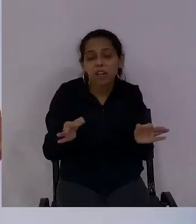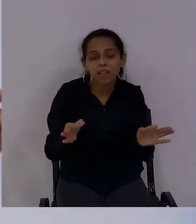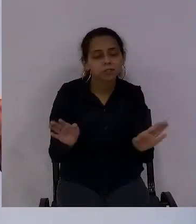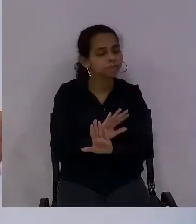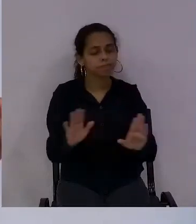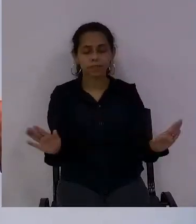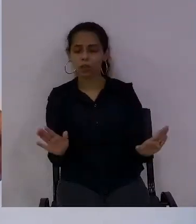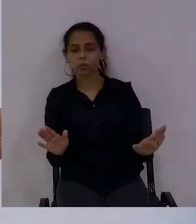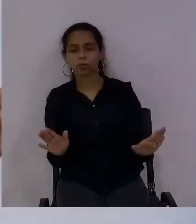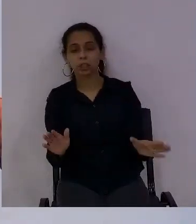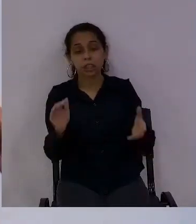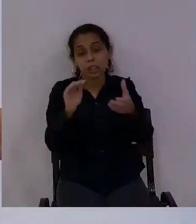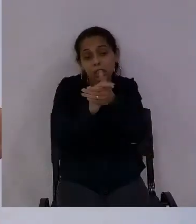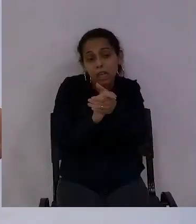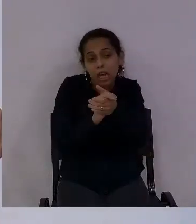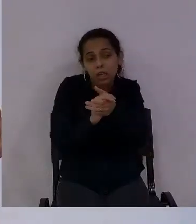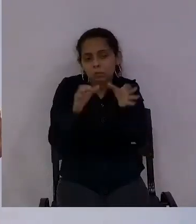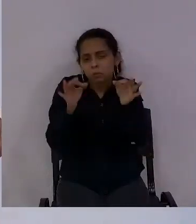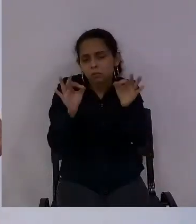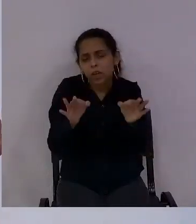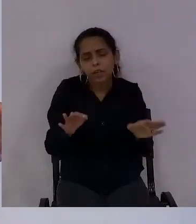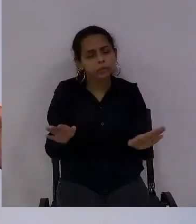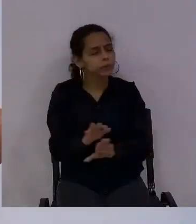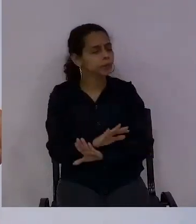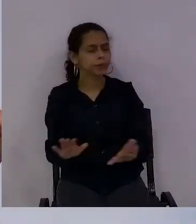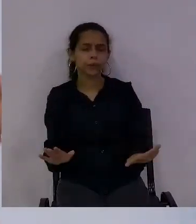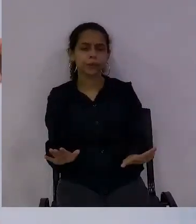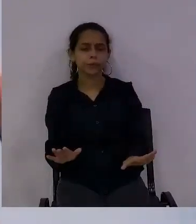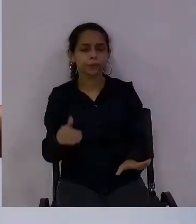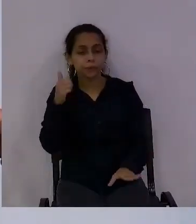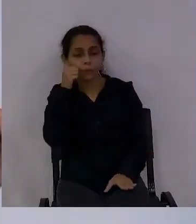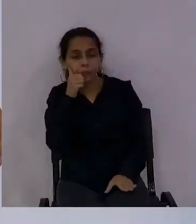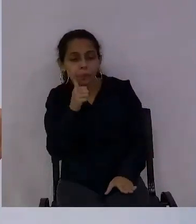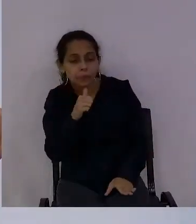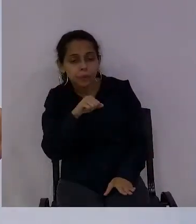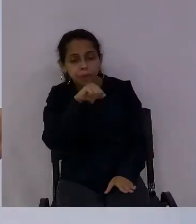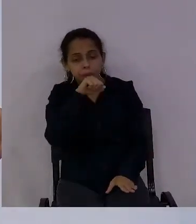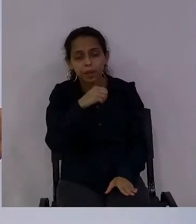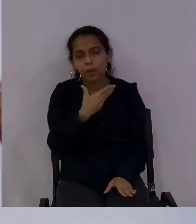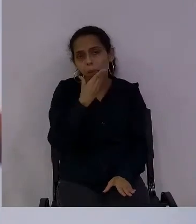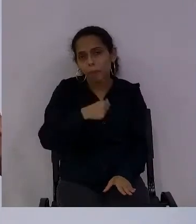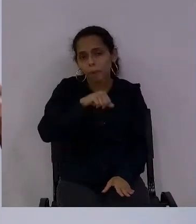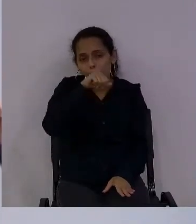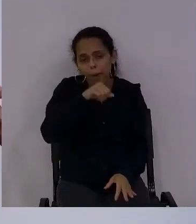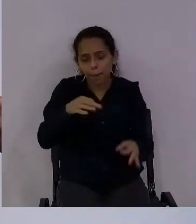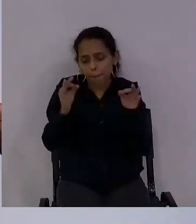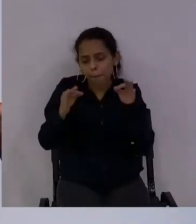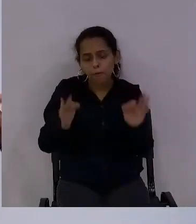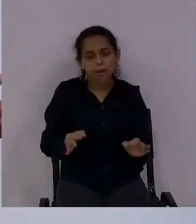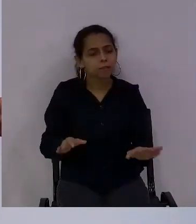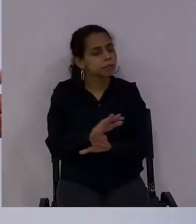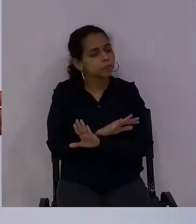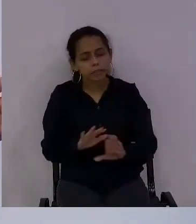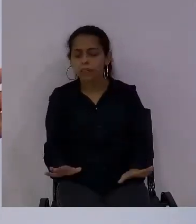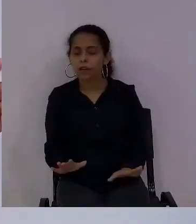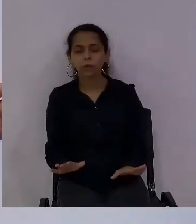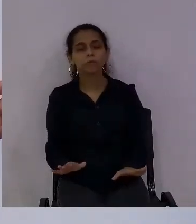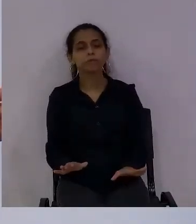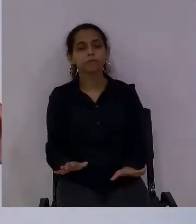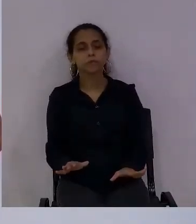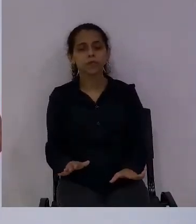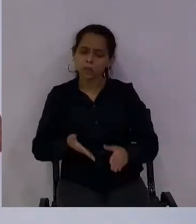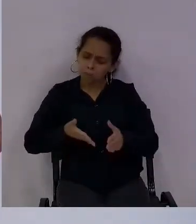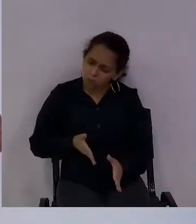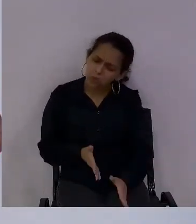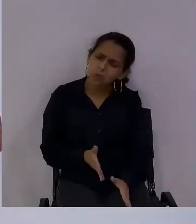que fazer? Desistir, abandonar, largar? Não, continue. Porque ele já cumpriu, ele já foi aprovado